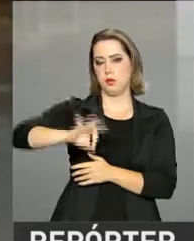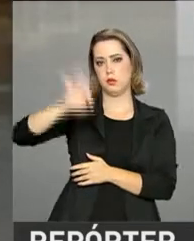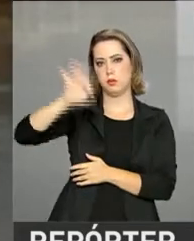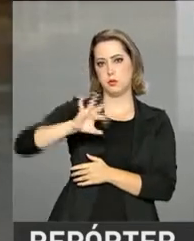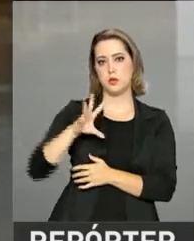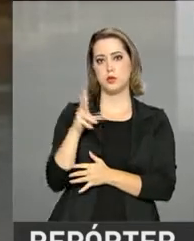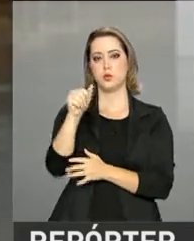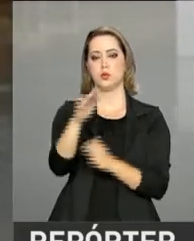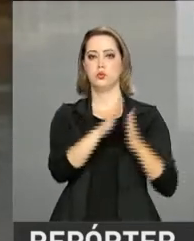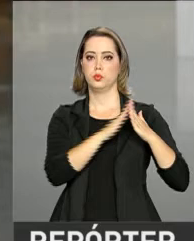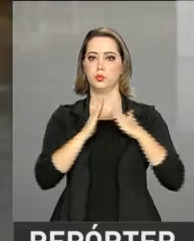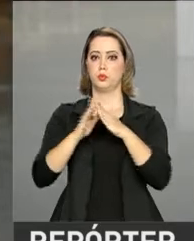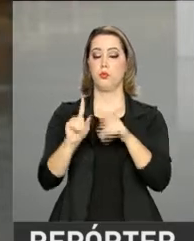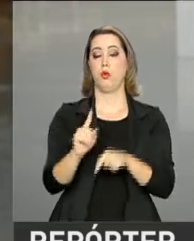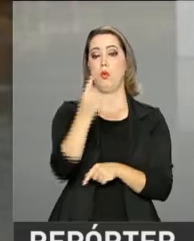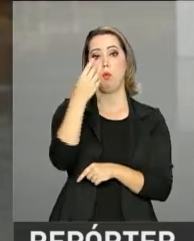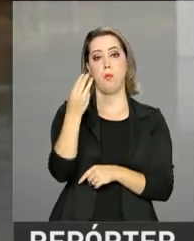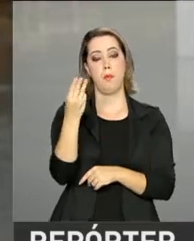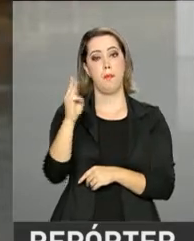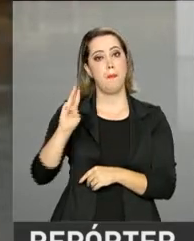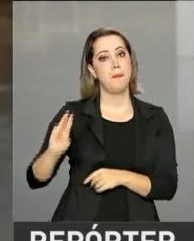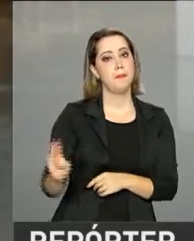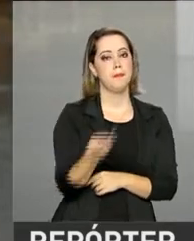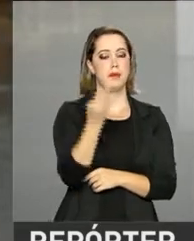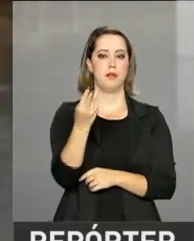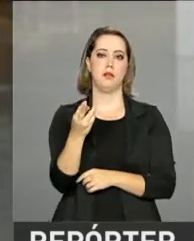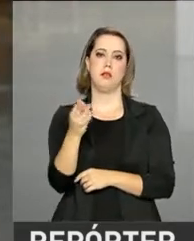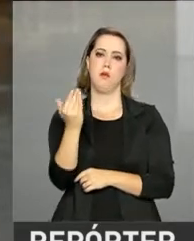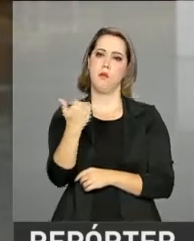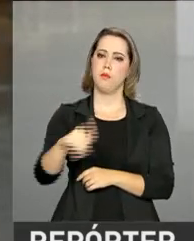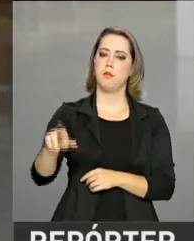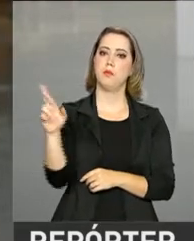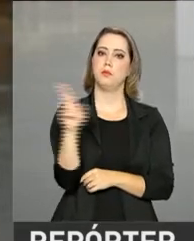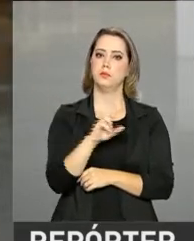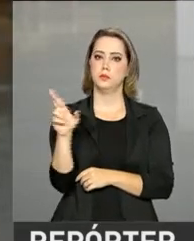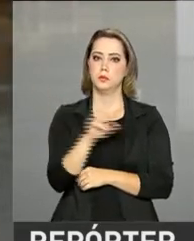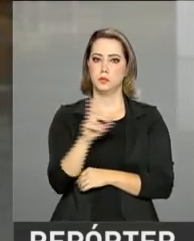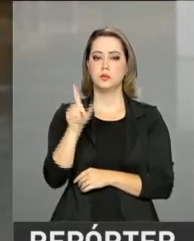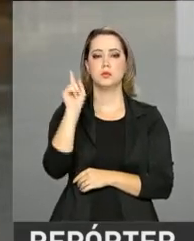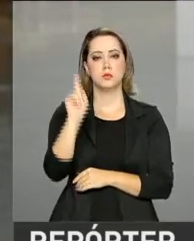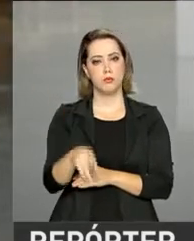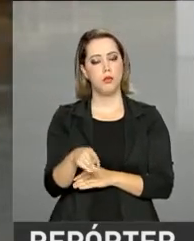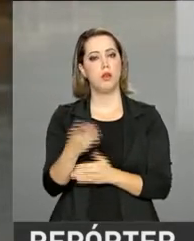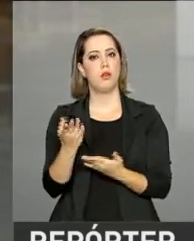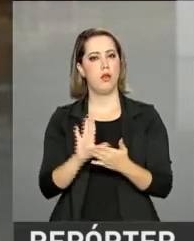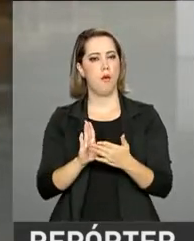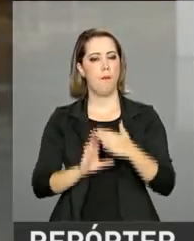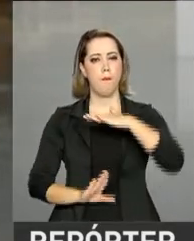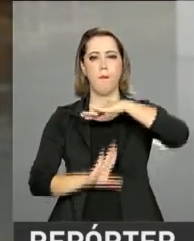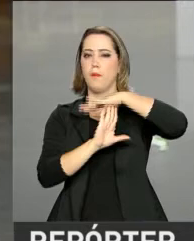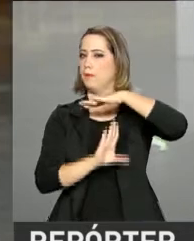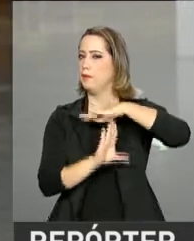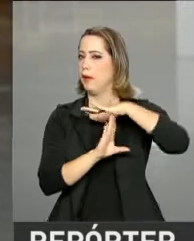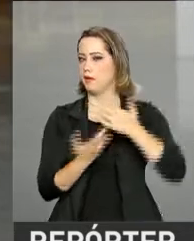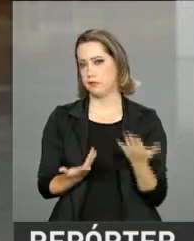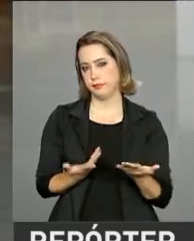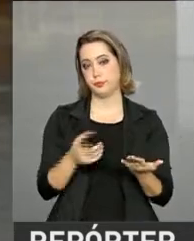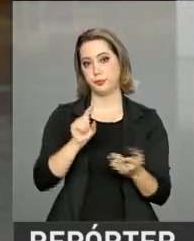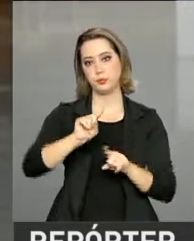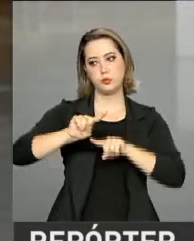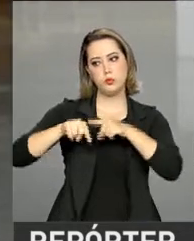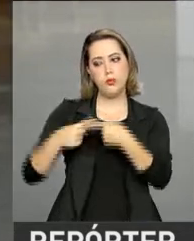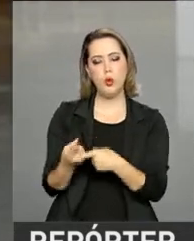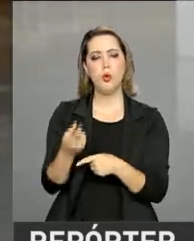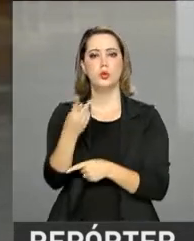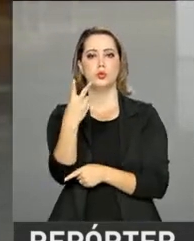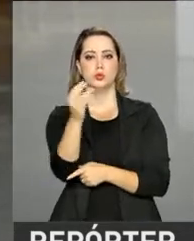caso um milhão e meio de reais que é o teto a partir dessa decisão do conselho monetário nacional os outros 20%